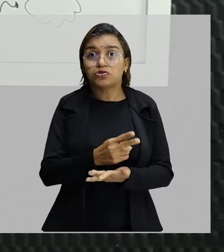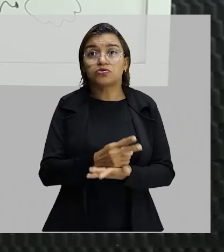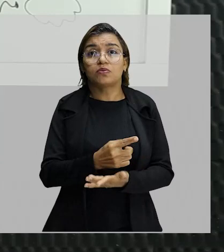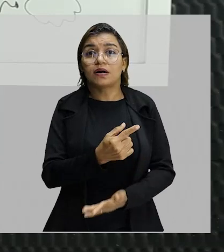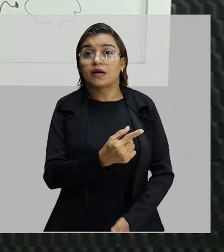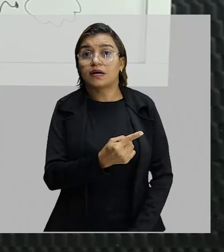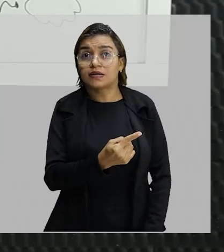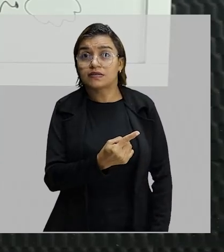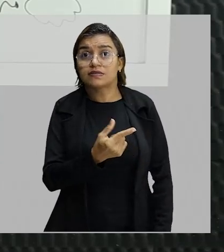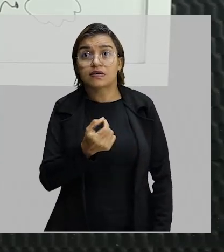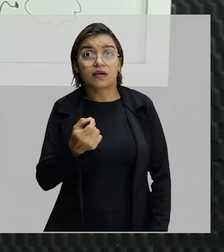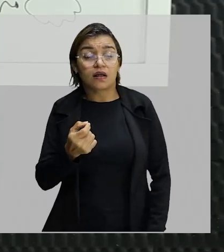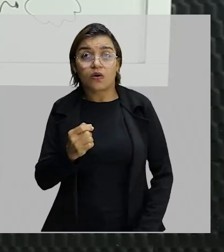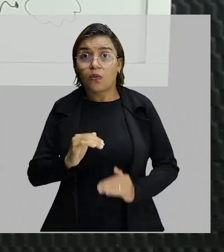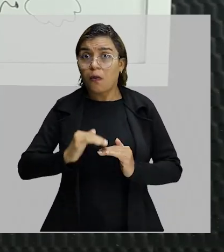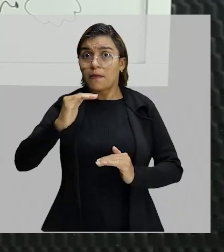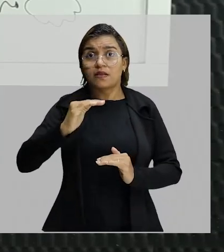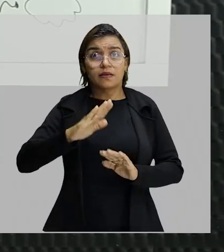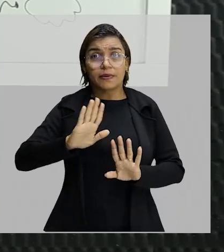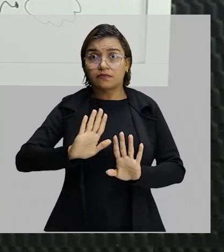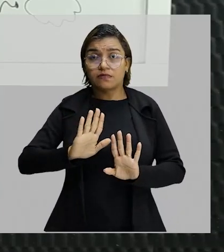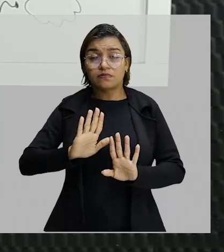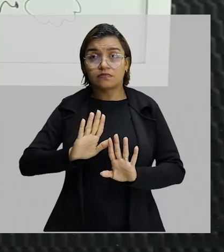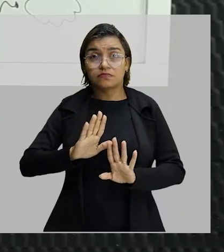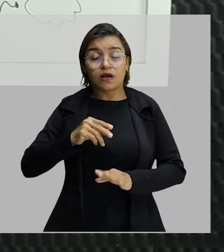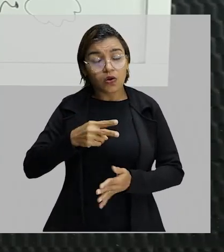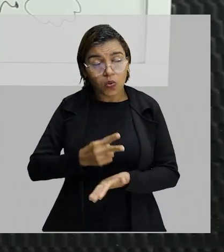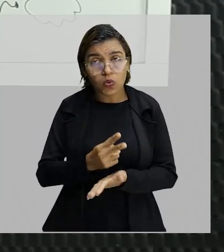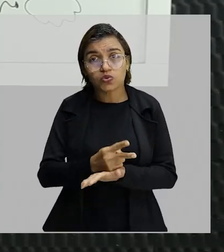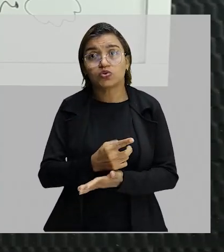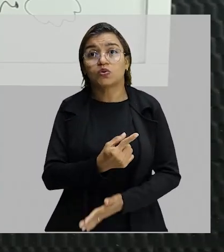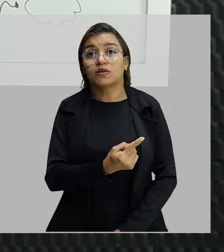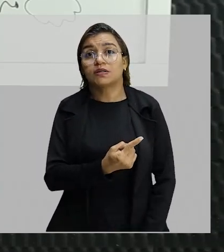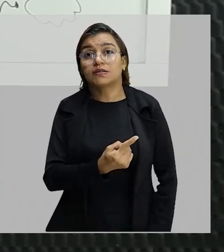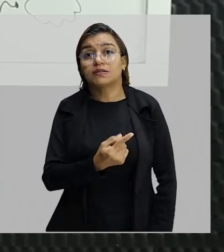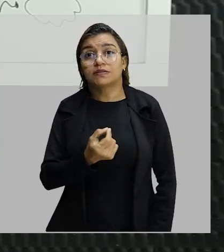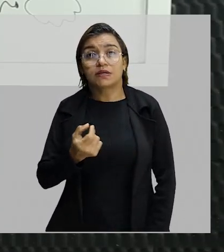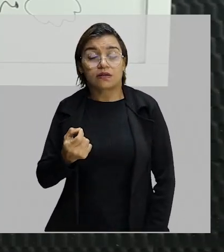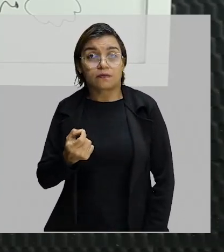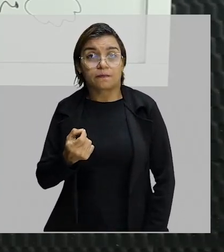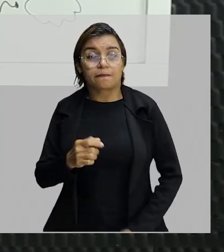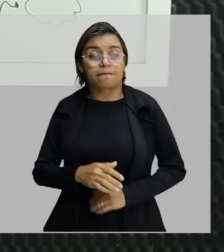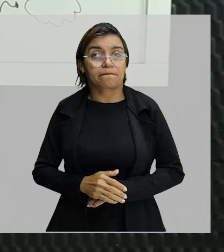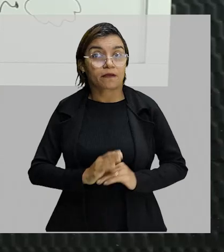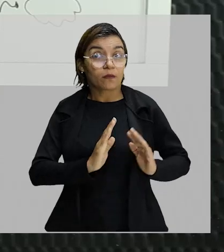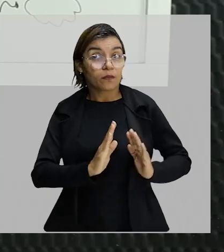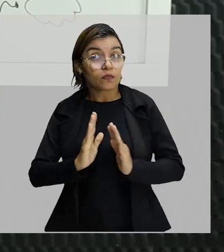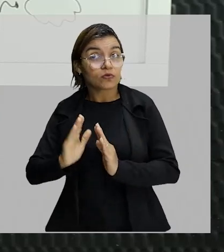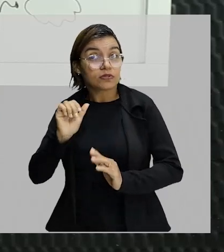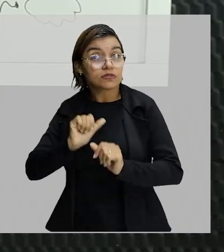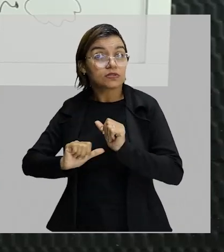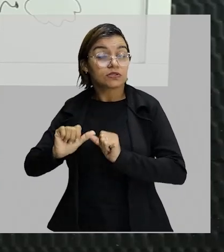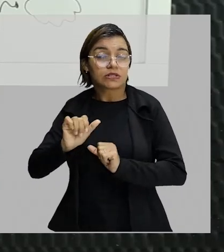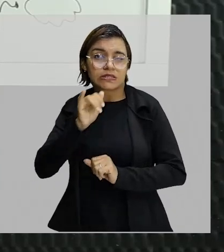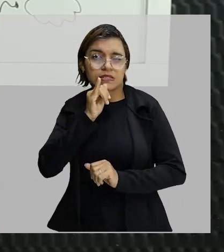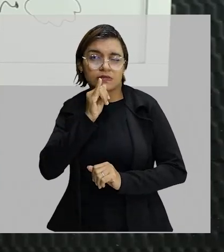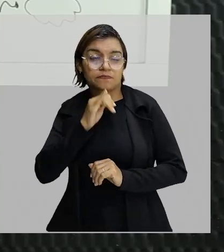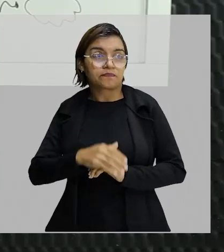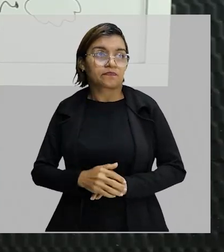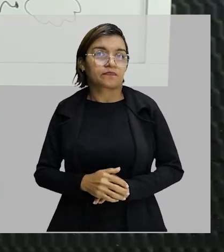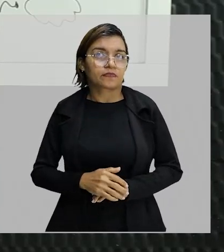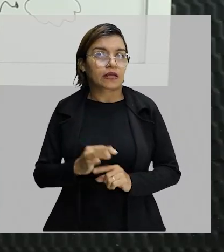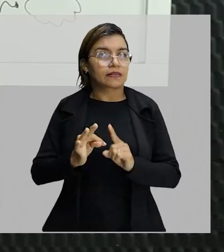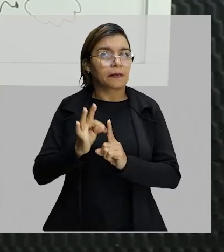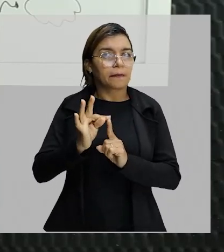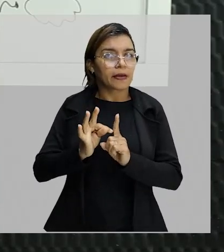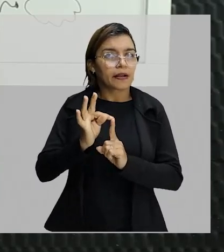nada, tá certo? Então, ali há a mudança de estado. Ou seja, o calor, a temperatura, desculpa,